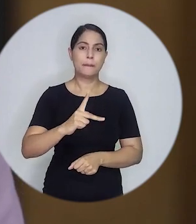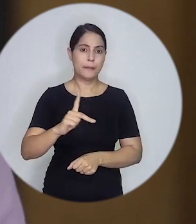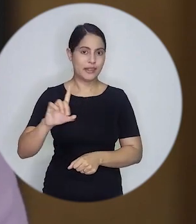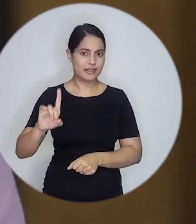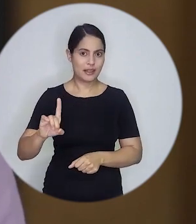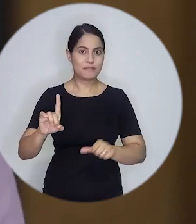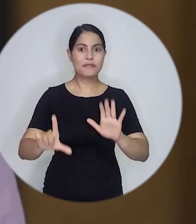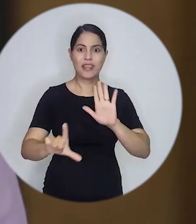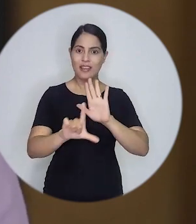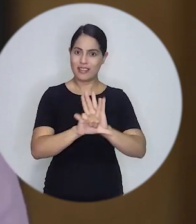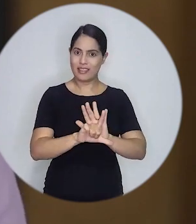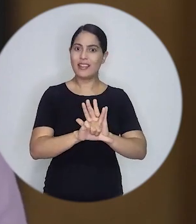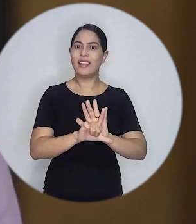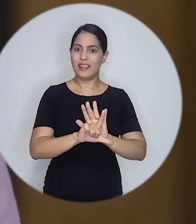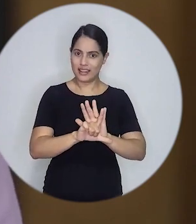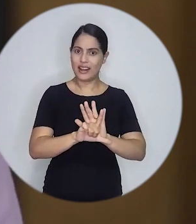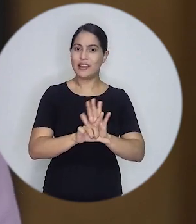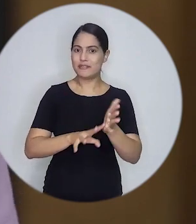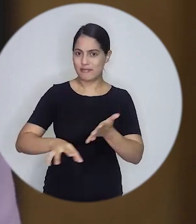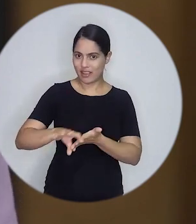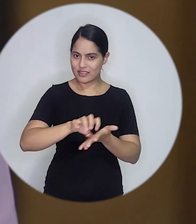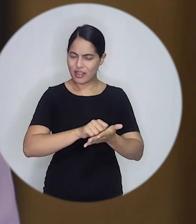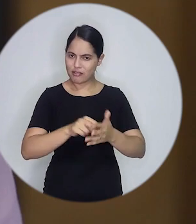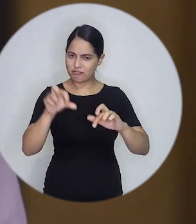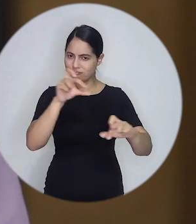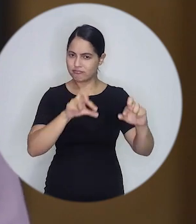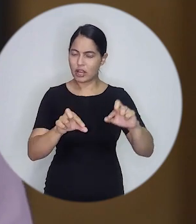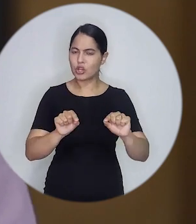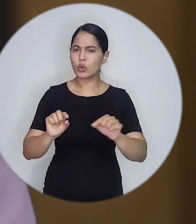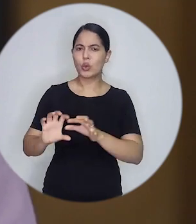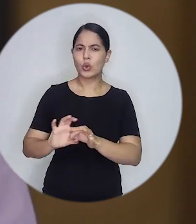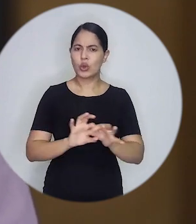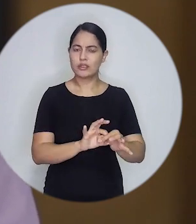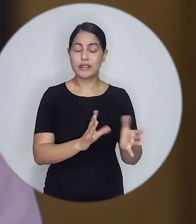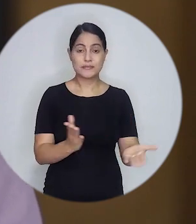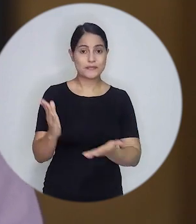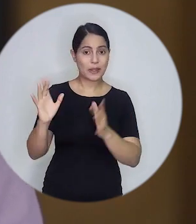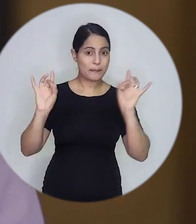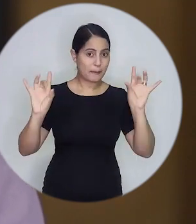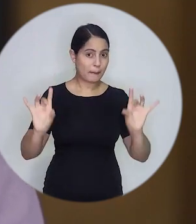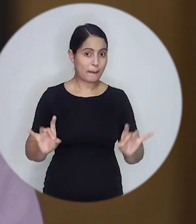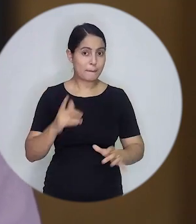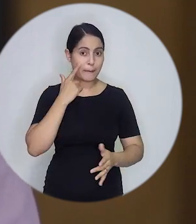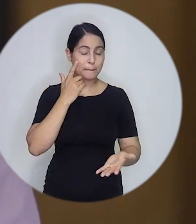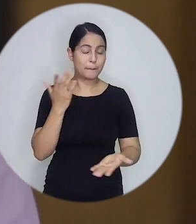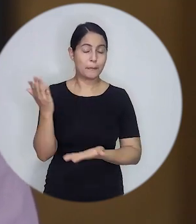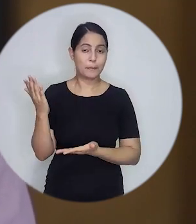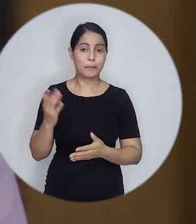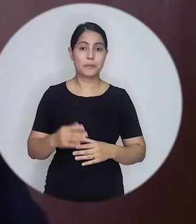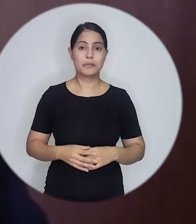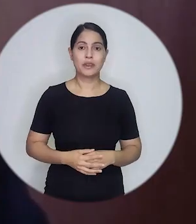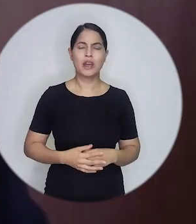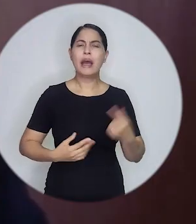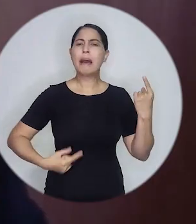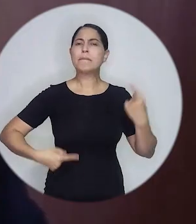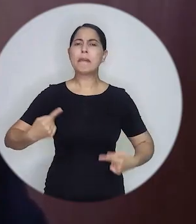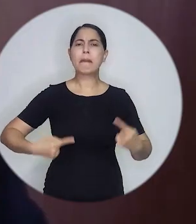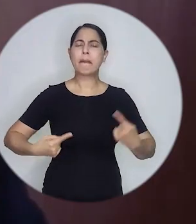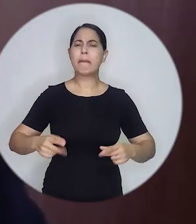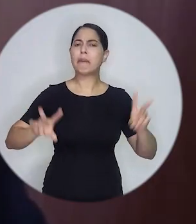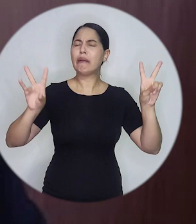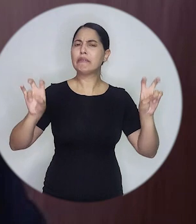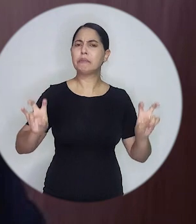na proteção de dados no Brasil. O evento foi gratuito e contou com a participação de especialistas no assunto. Acompanhe. Estamos todos